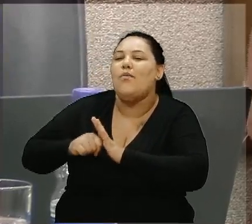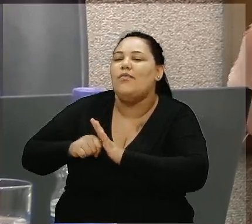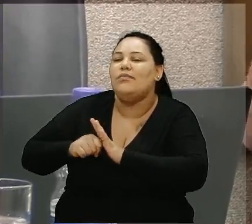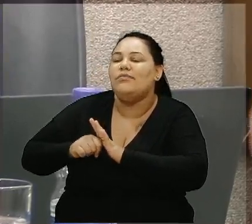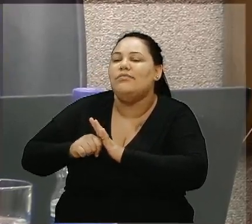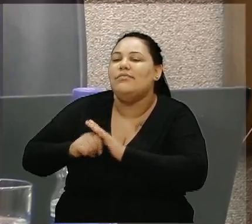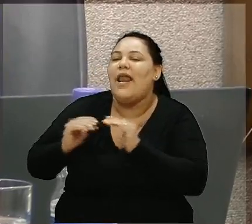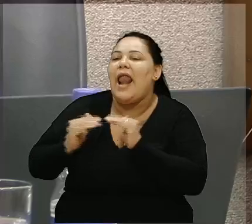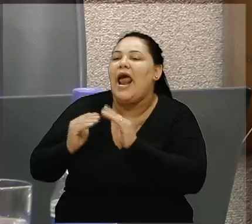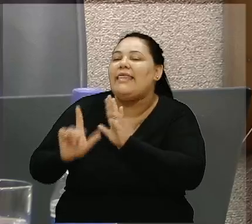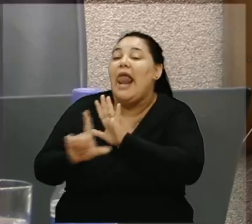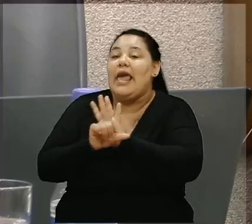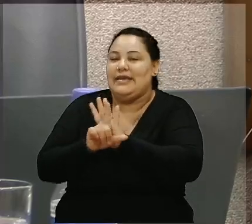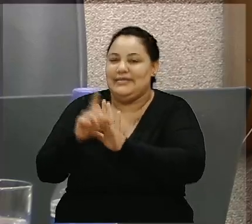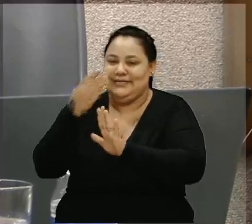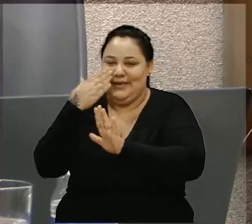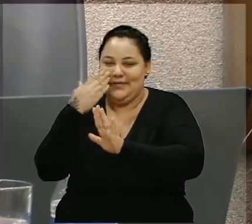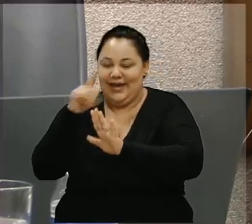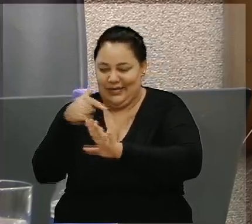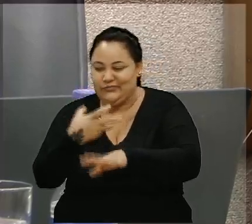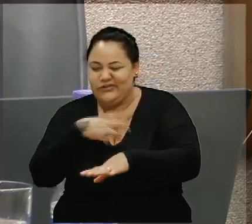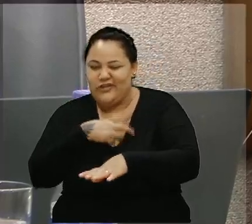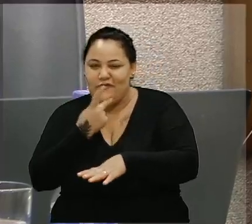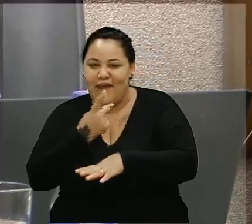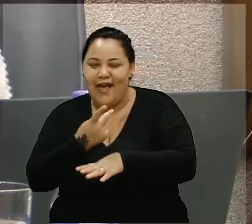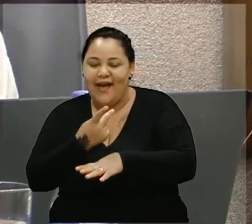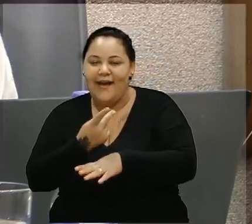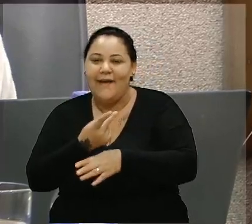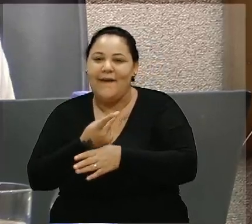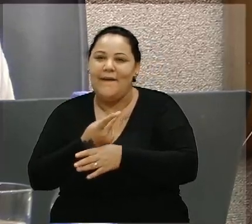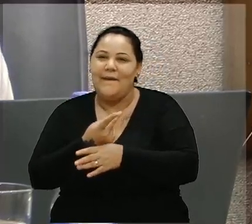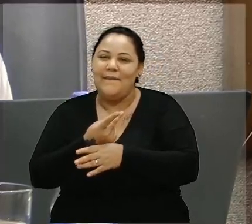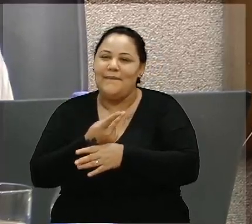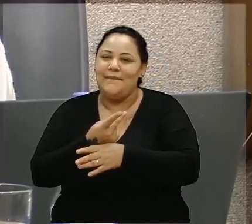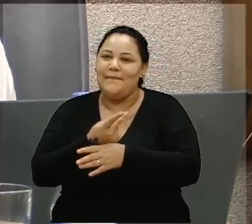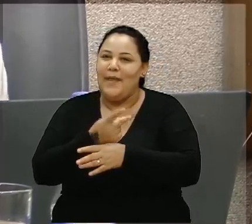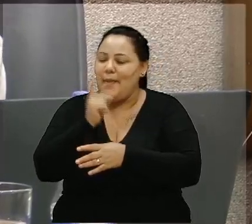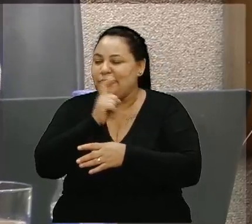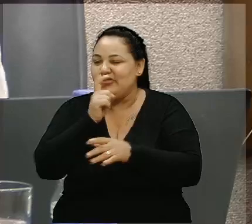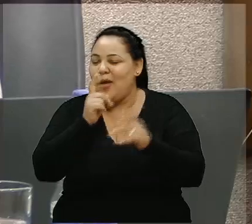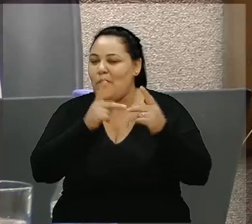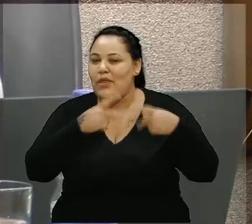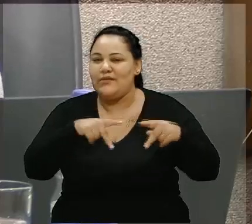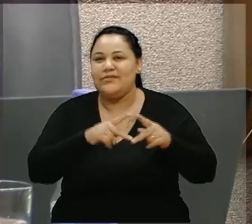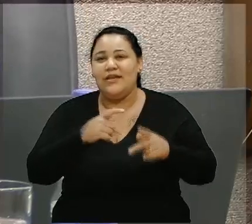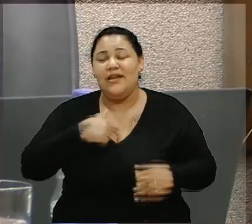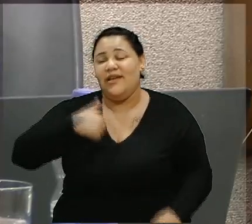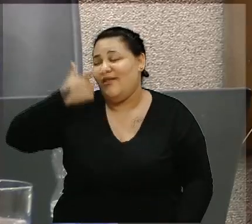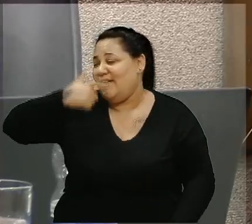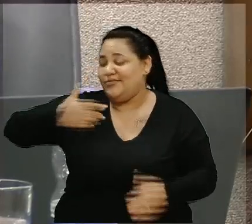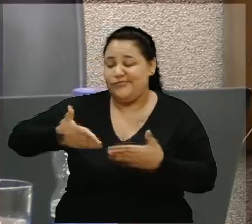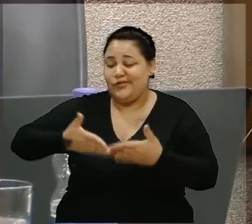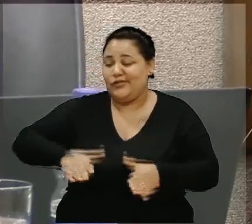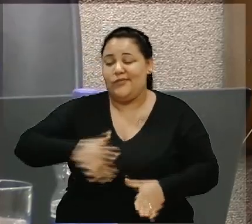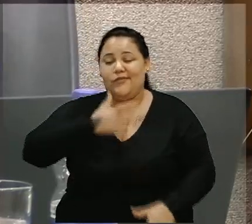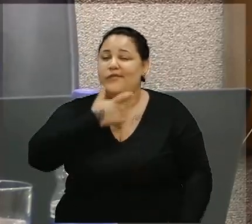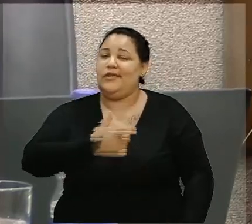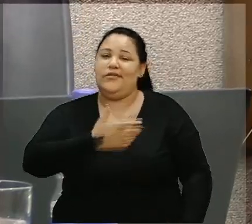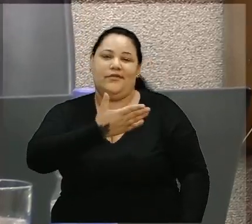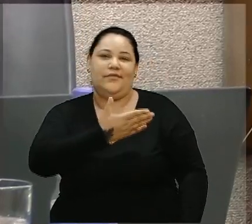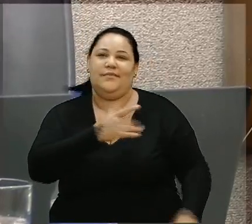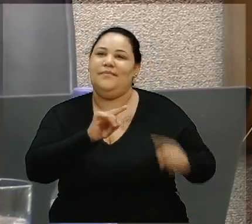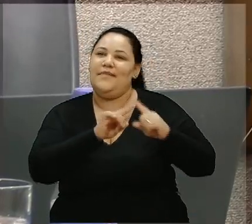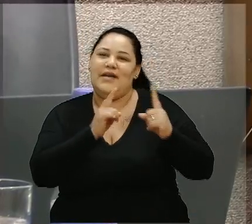é um roubo legalizado. Então, sei lá, eu devo ser de outro tempo, vereador Cristiano, mas não